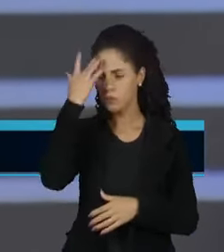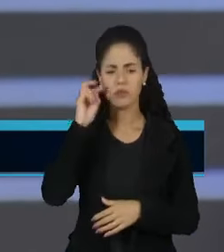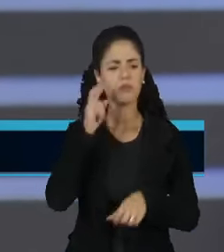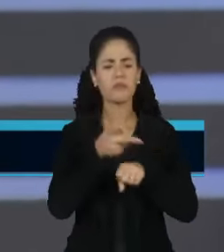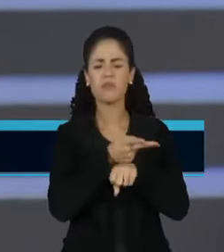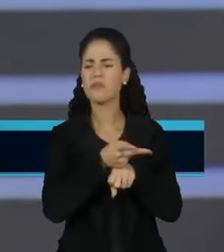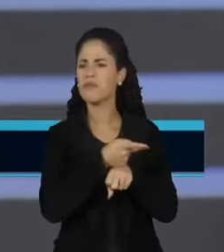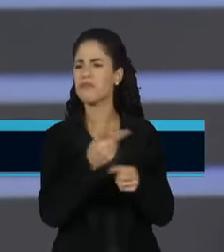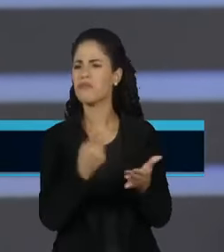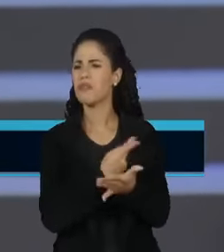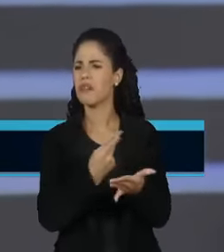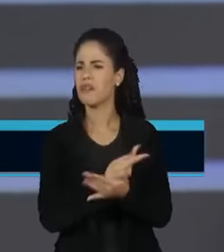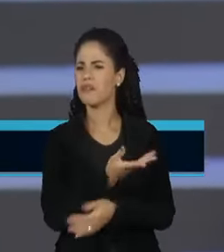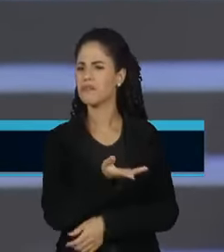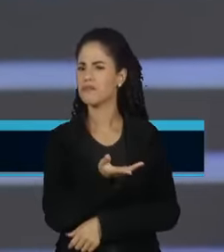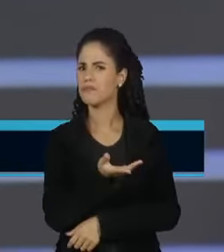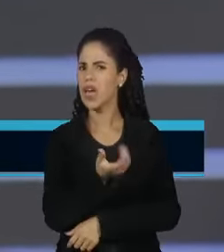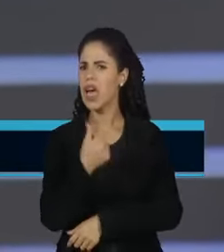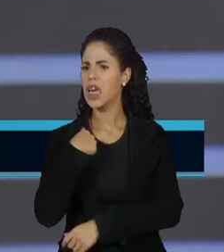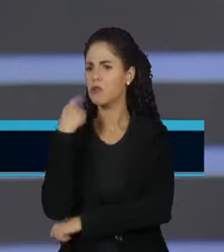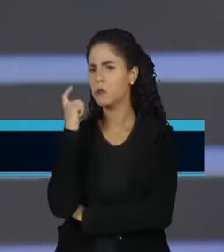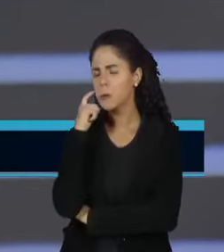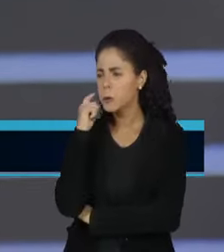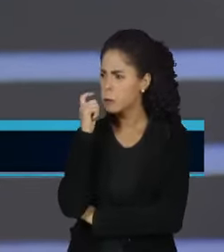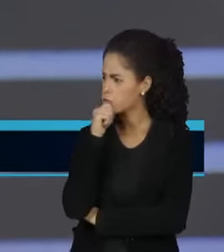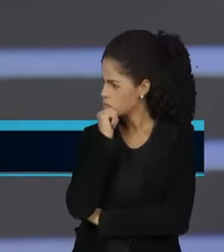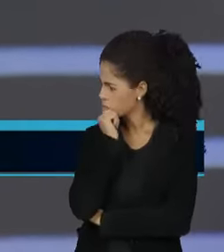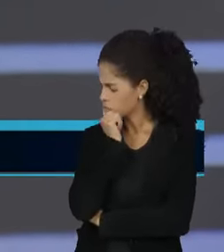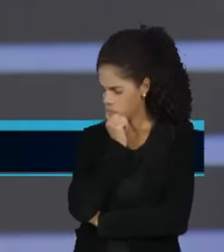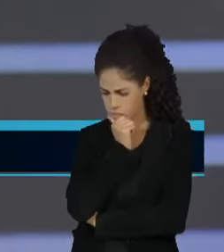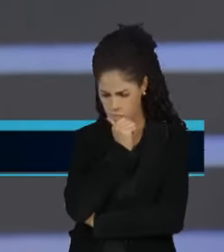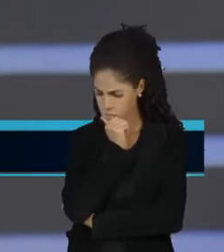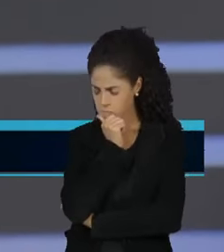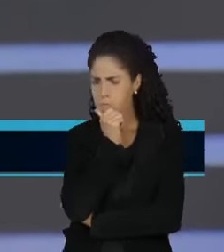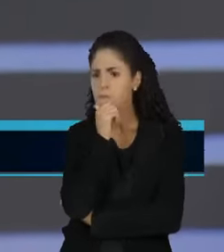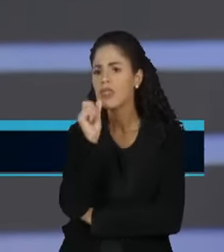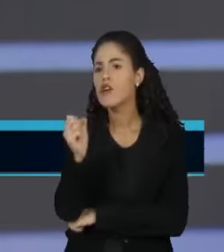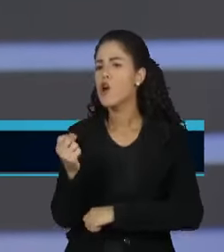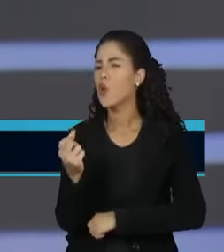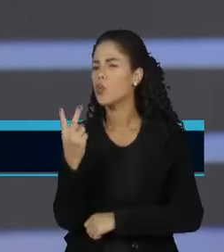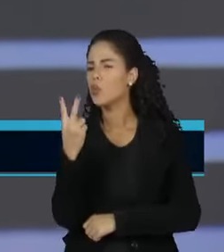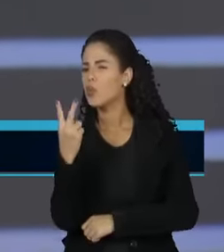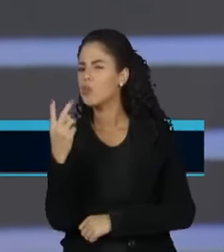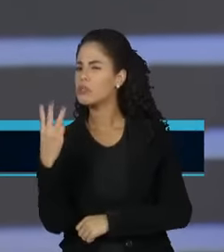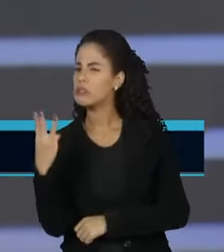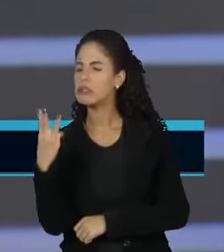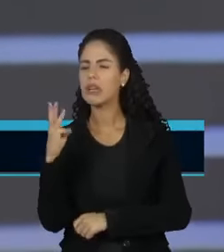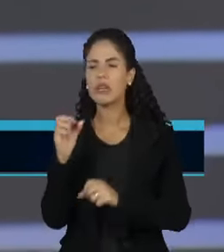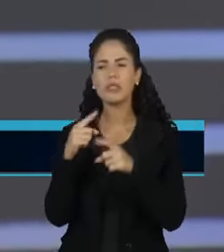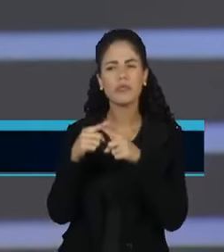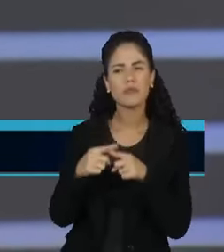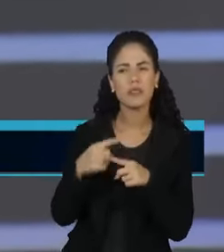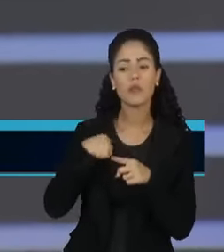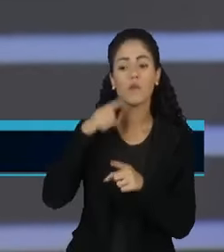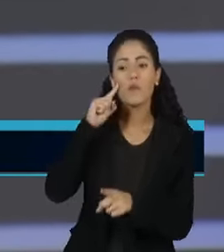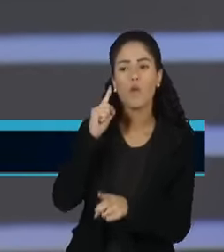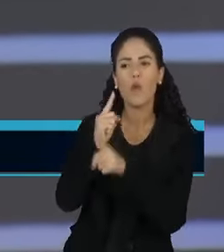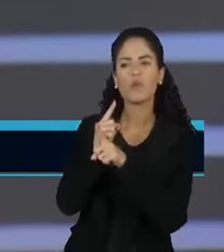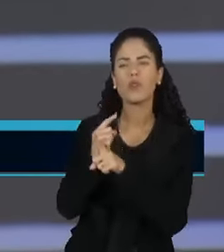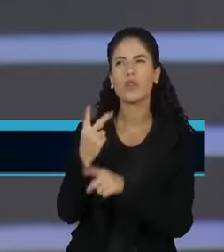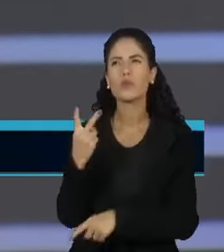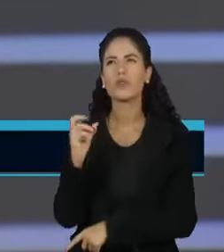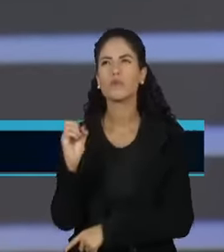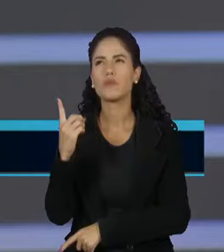errada. Eu até estou aqui puxando pela memória, mas eu acho que encontrei duas ou três vezes lá, em outros tempos,